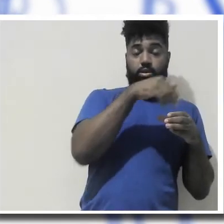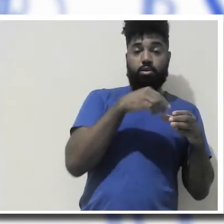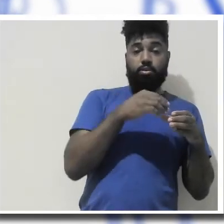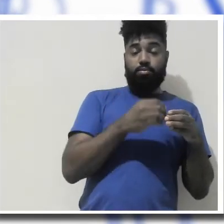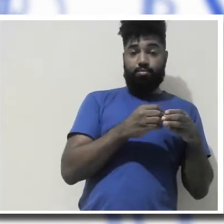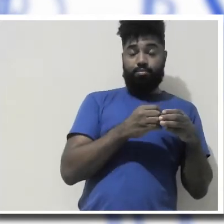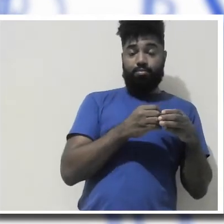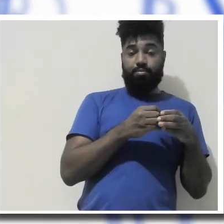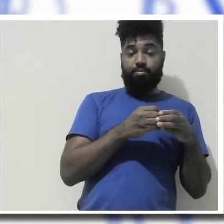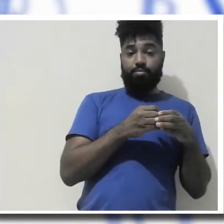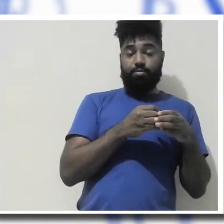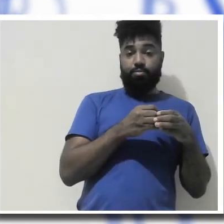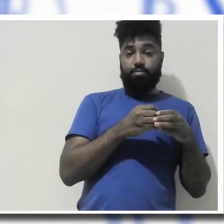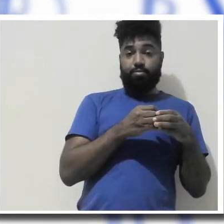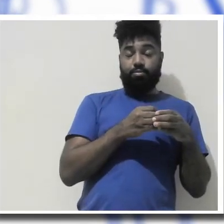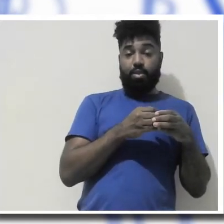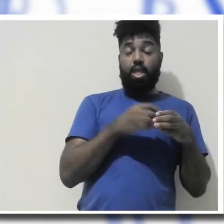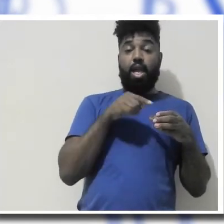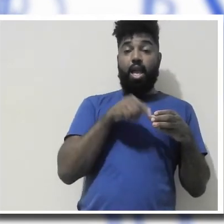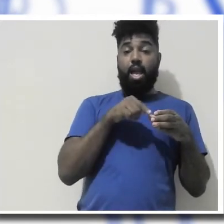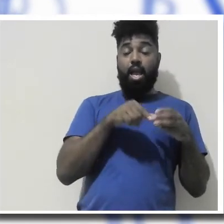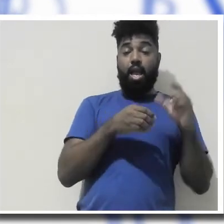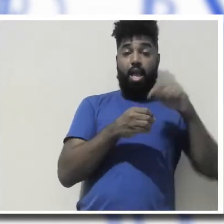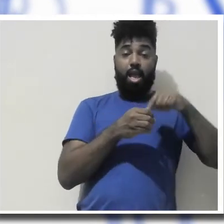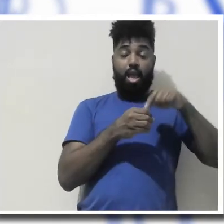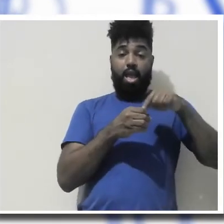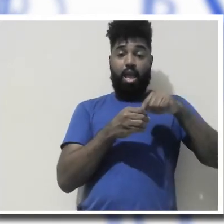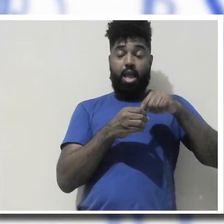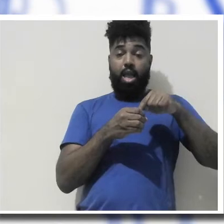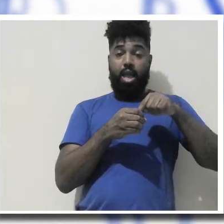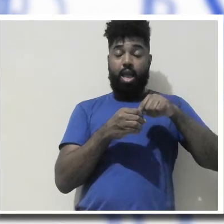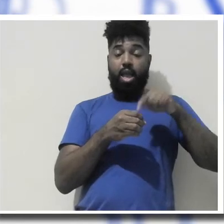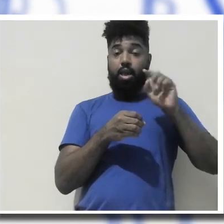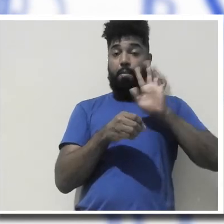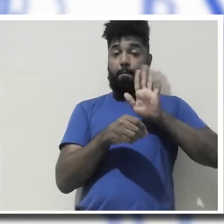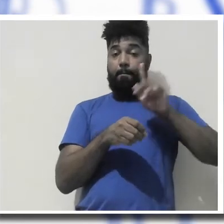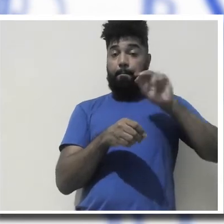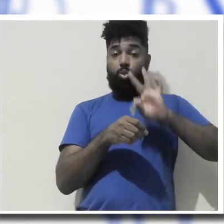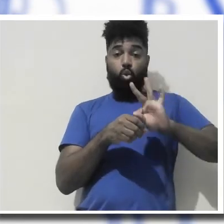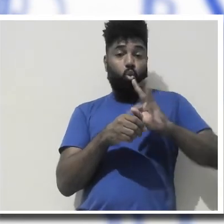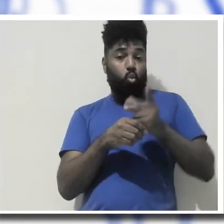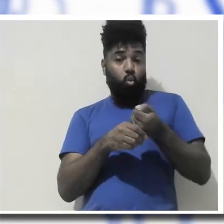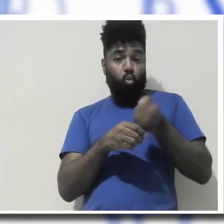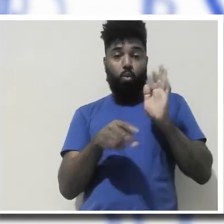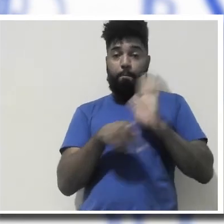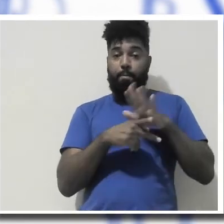que todos os racionais são naturais, porque eu tenho alguns aqui que estão fora.